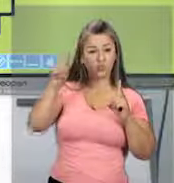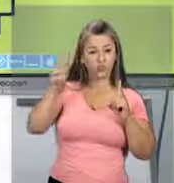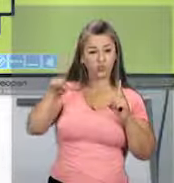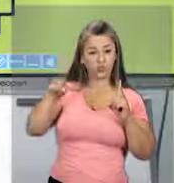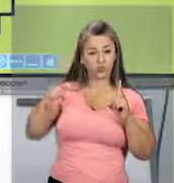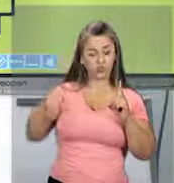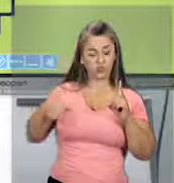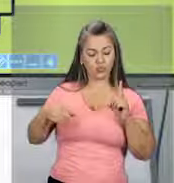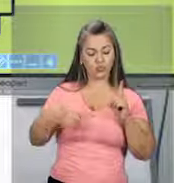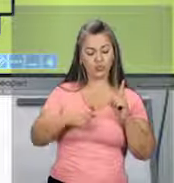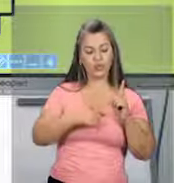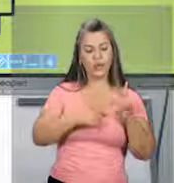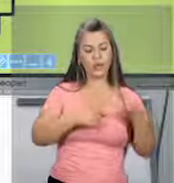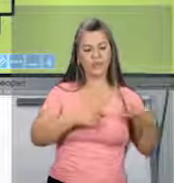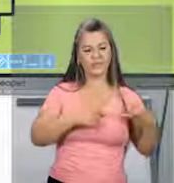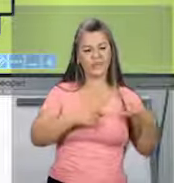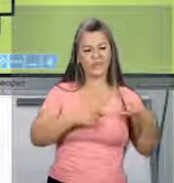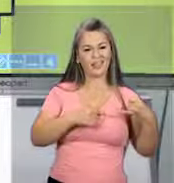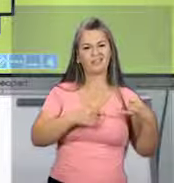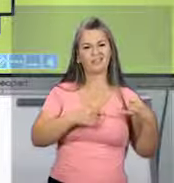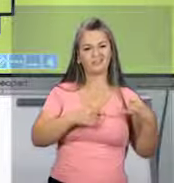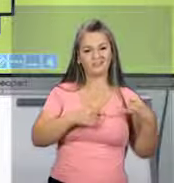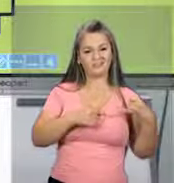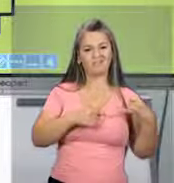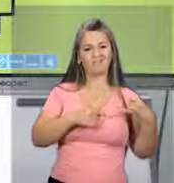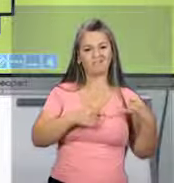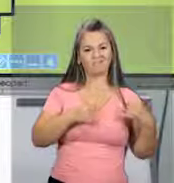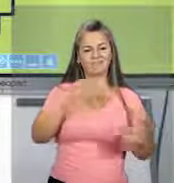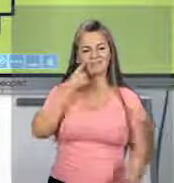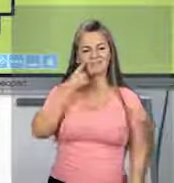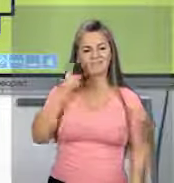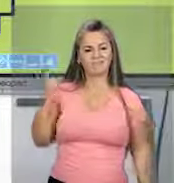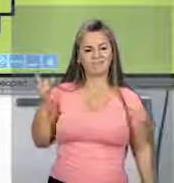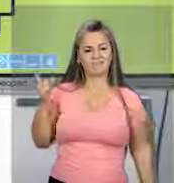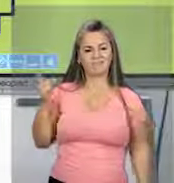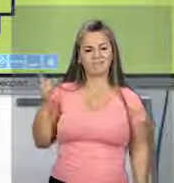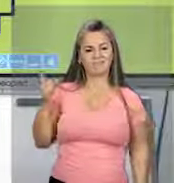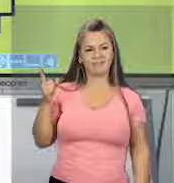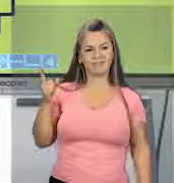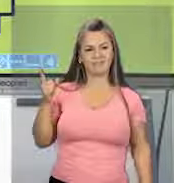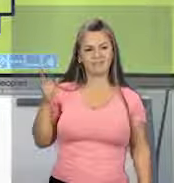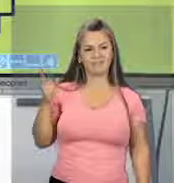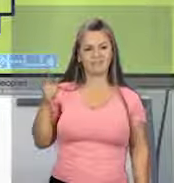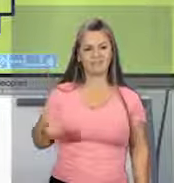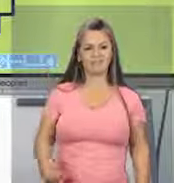gerador, e entrando no polo negativo, que é o segmento menor do gerador.